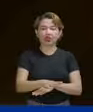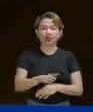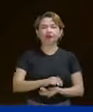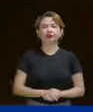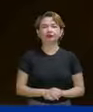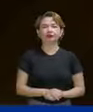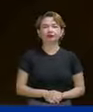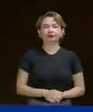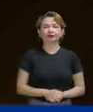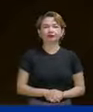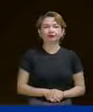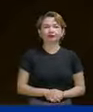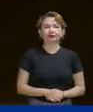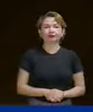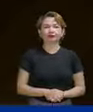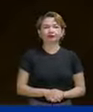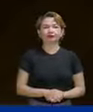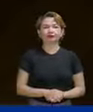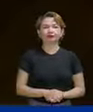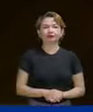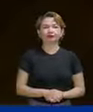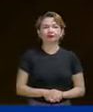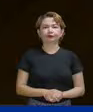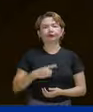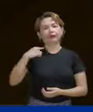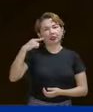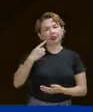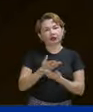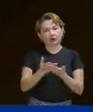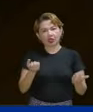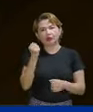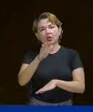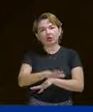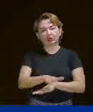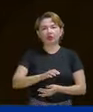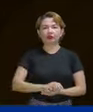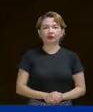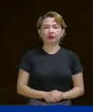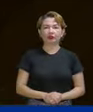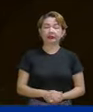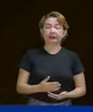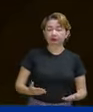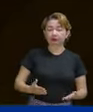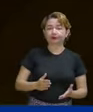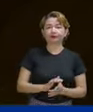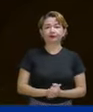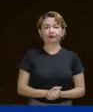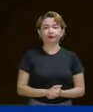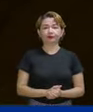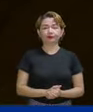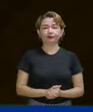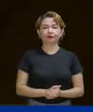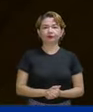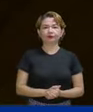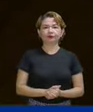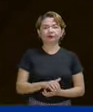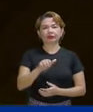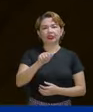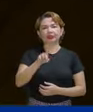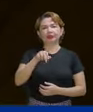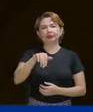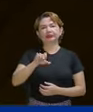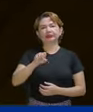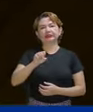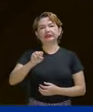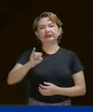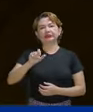Júnior. Ele é branco, de cabelos curtos, castanhos escuros, olhos amendoados castanho escuro, nariz afinado, algo de maçã escura, barba